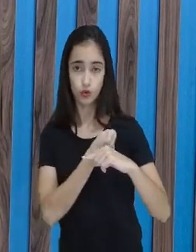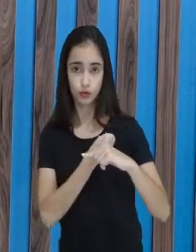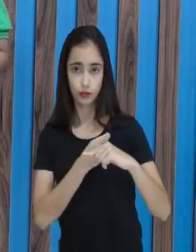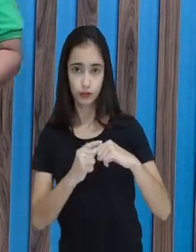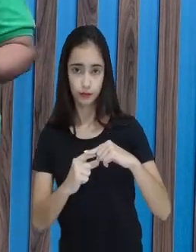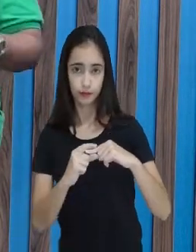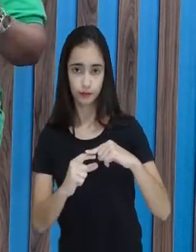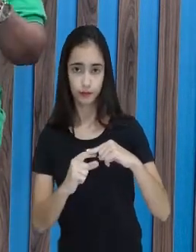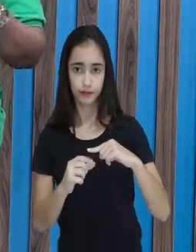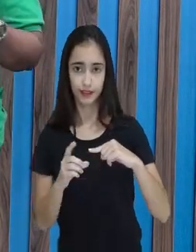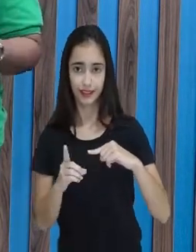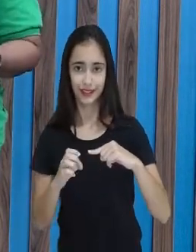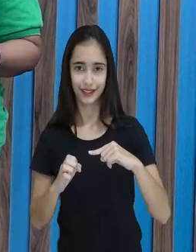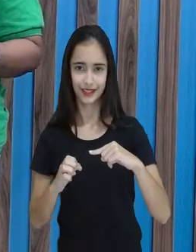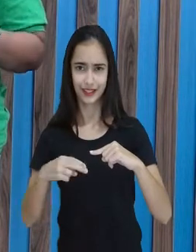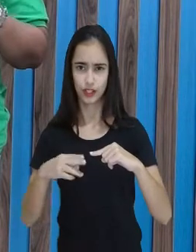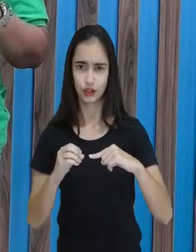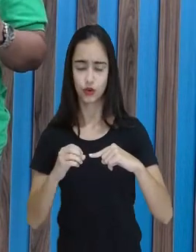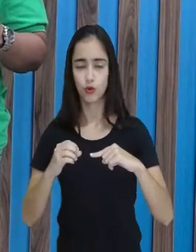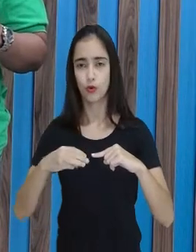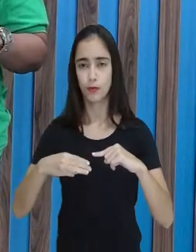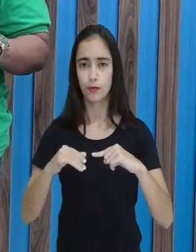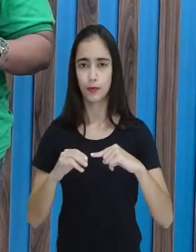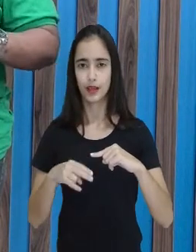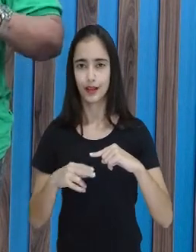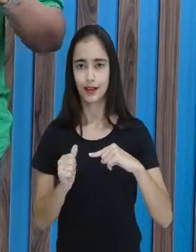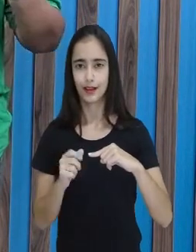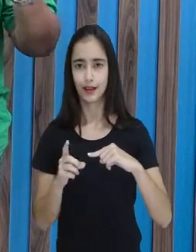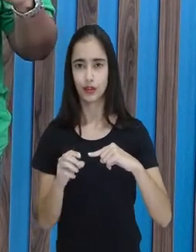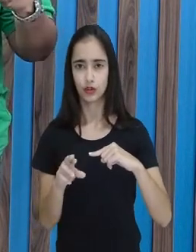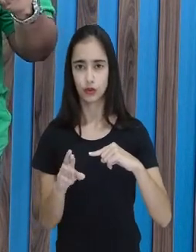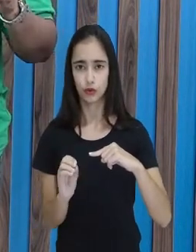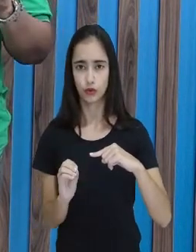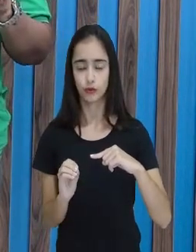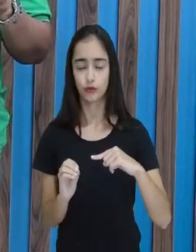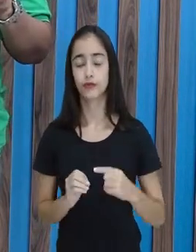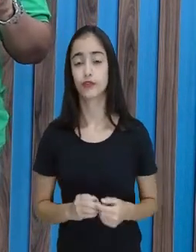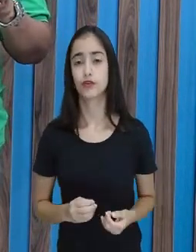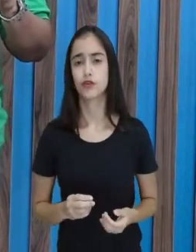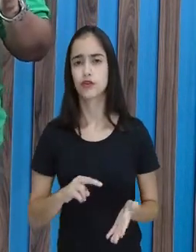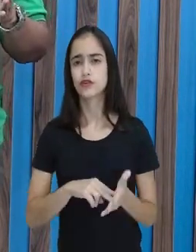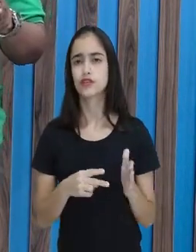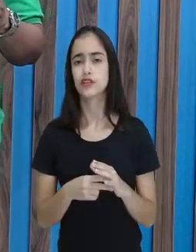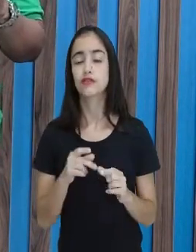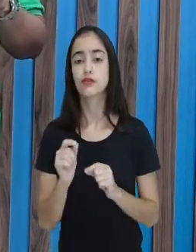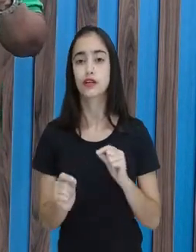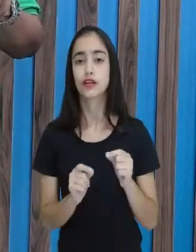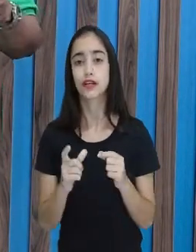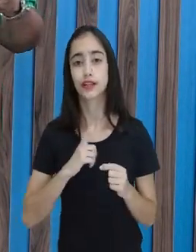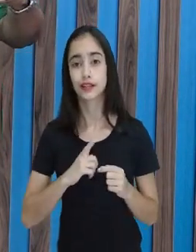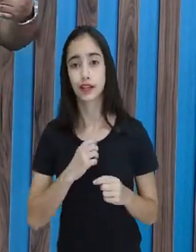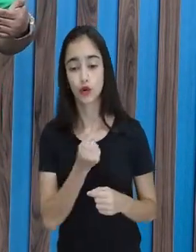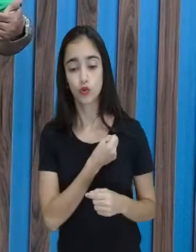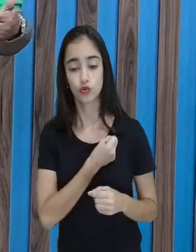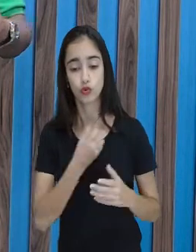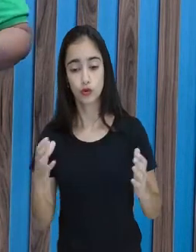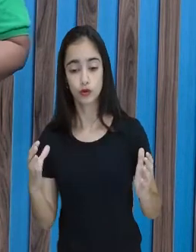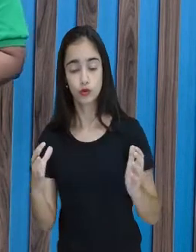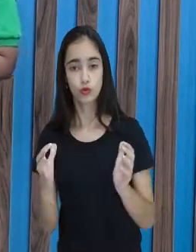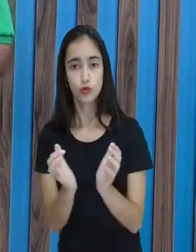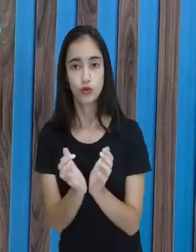denominador. O que isso significa? Significa que eu tenho um todo, vou dividir esse todo em partes